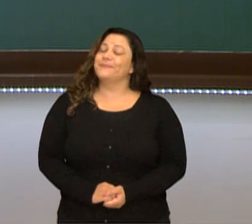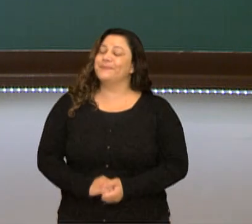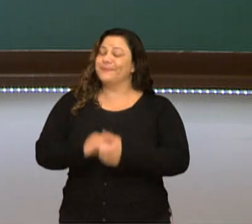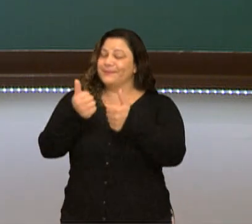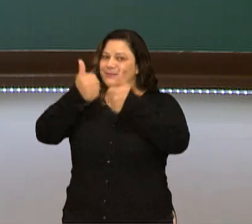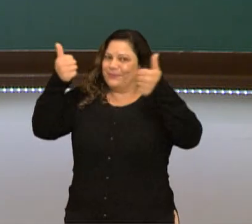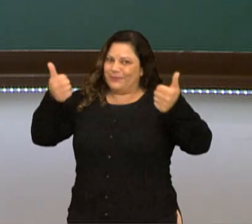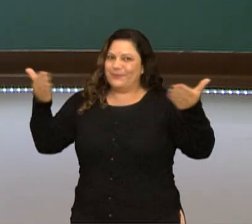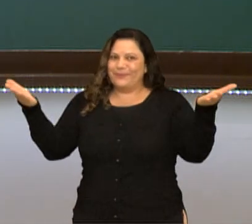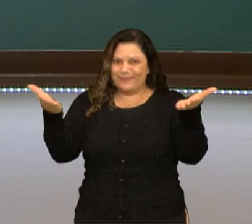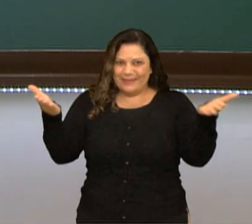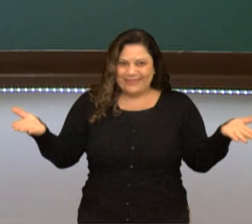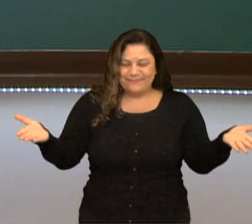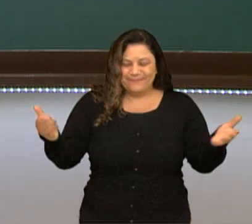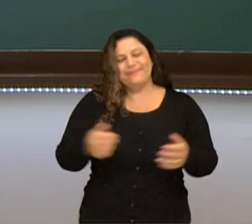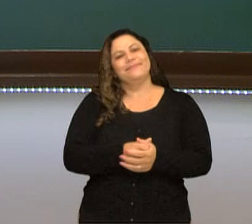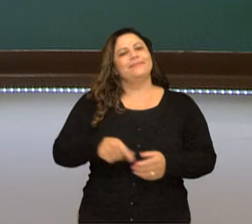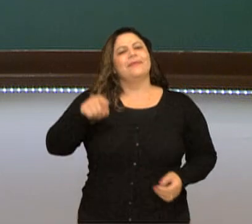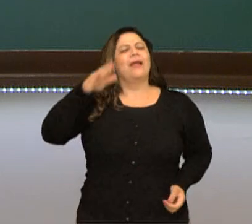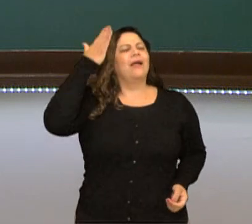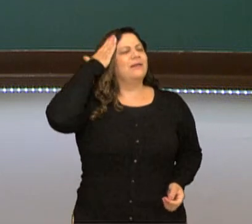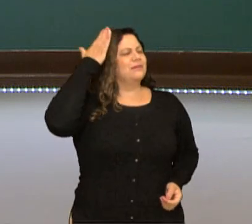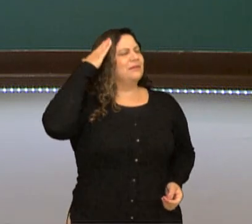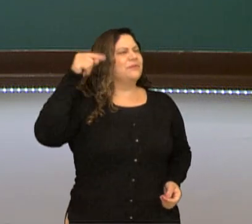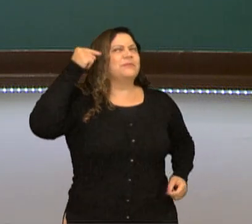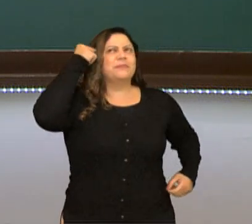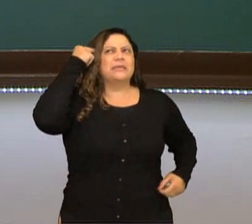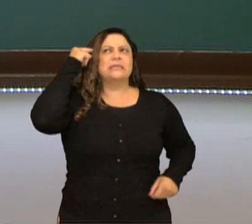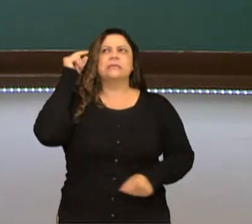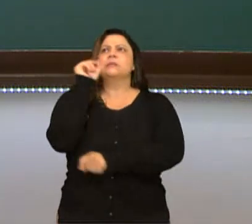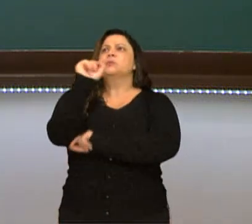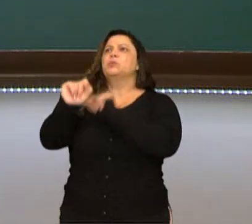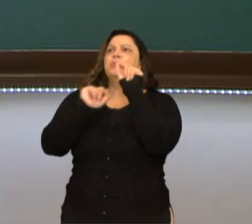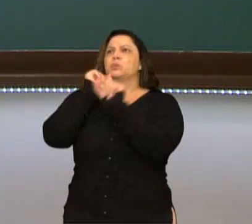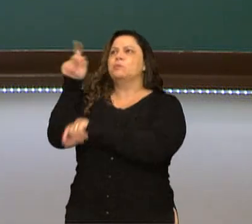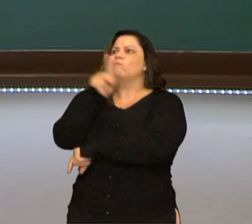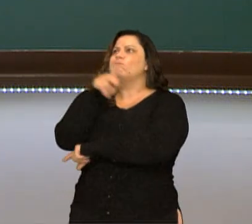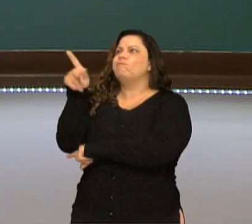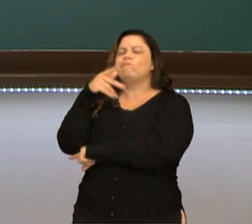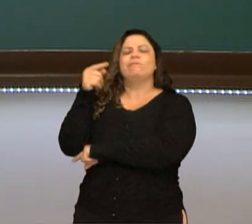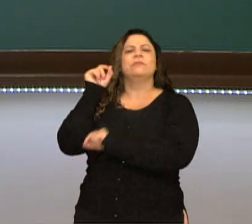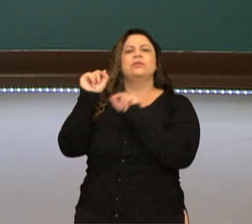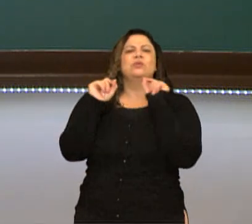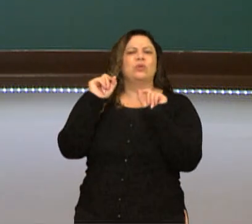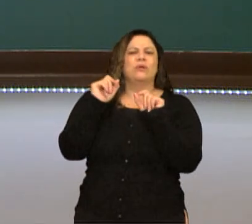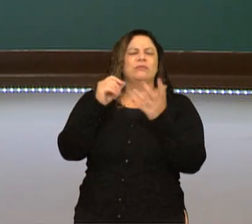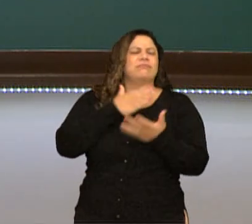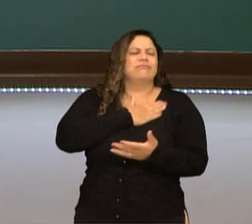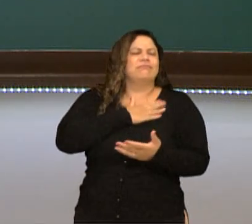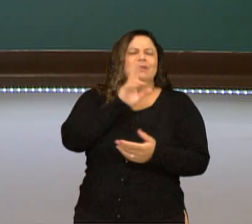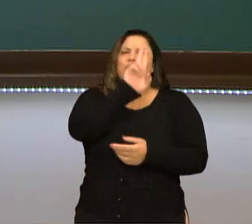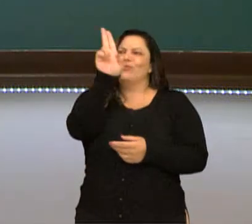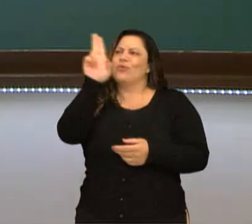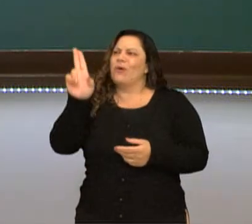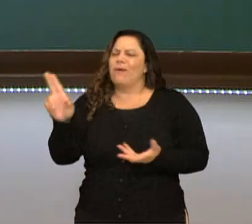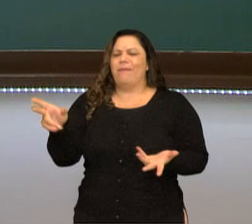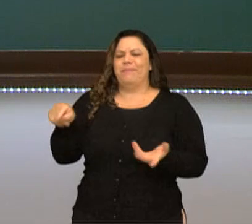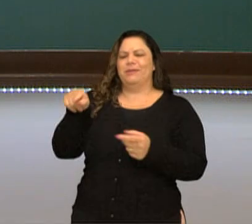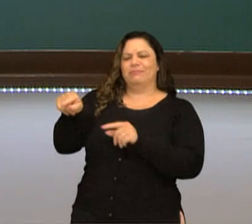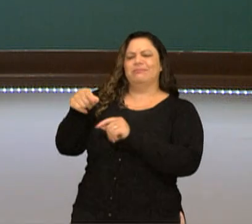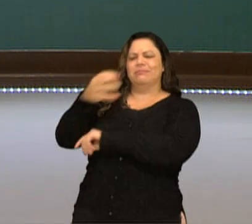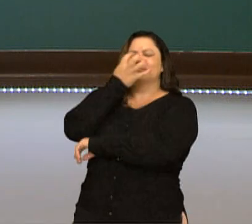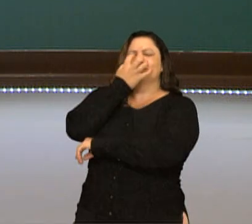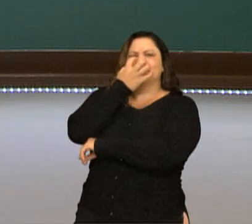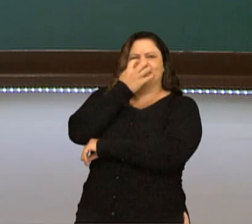Muito bem, sei que você deve estar pensando, professor, gostaria de dar nome para um cachorrinho que meu